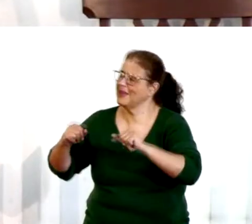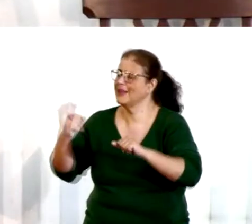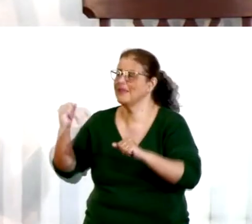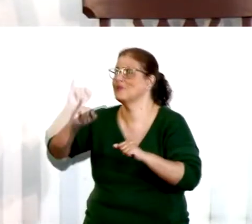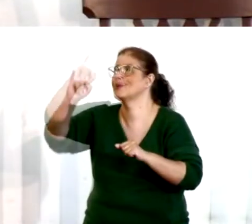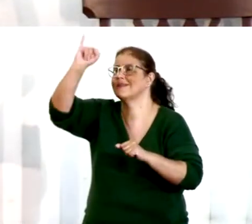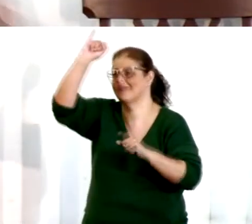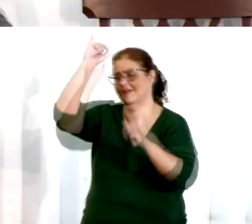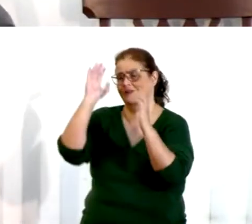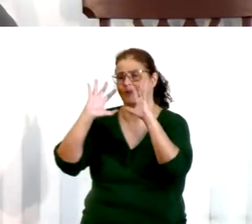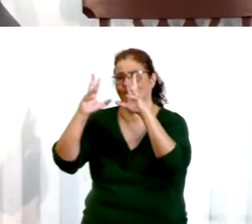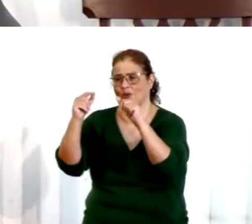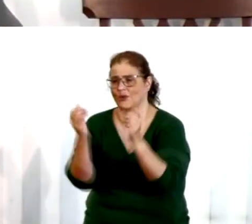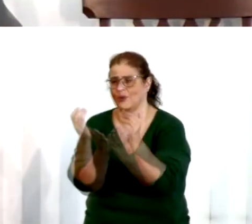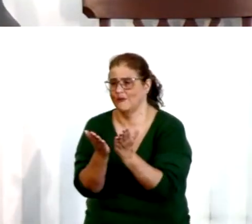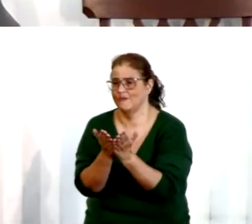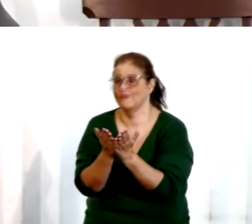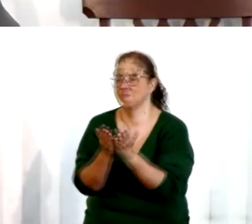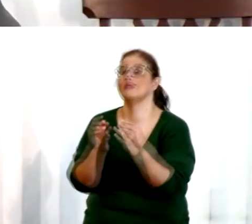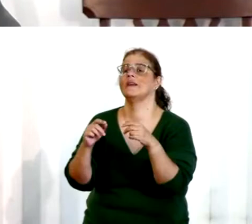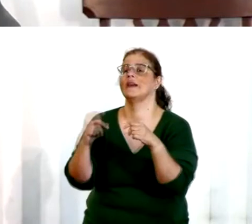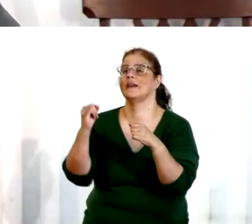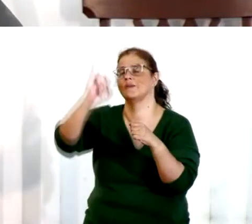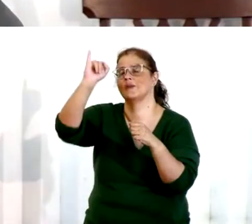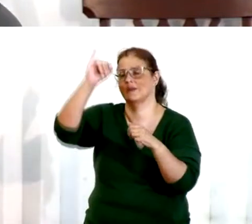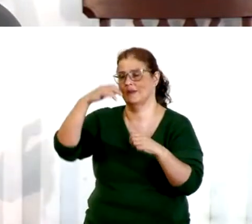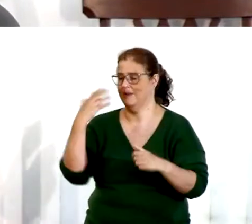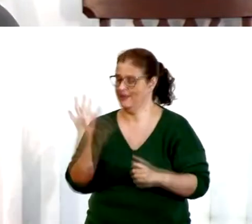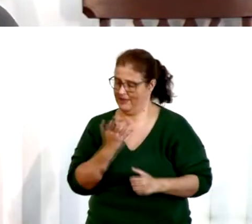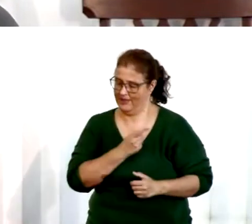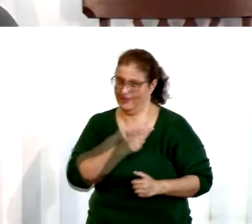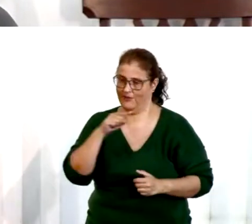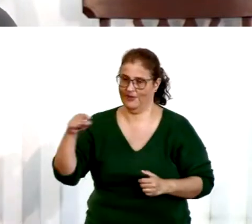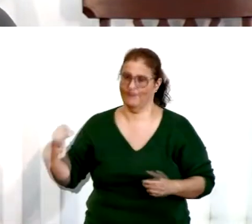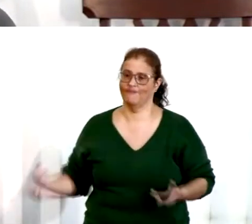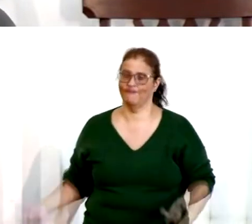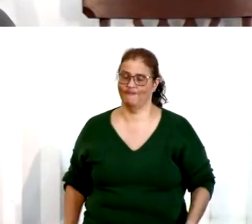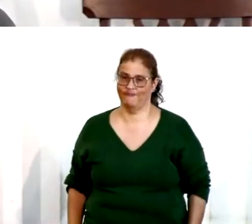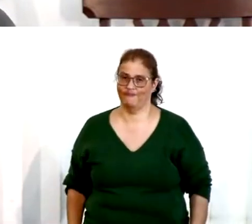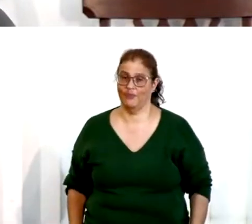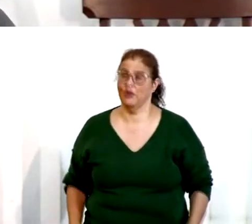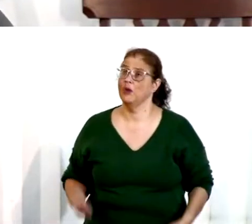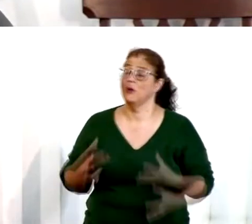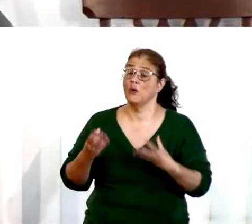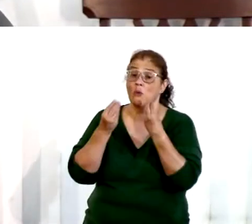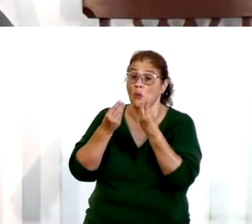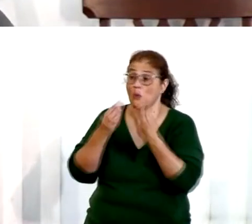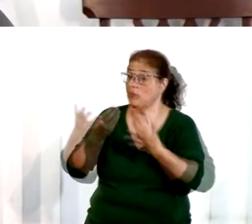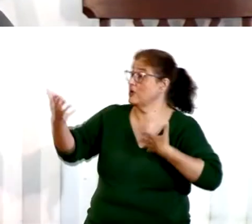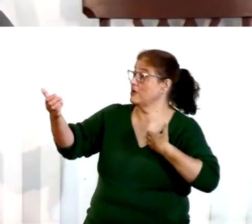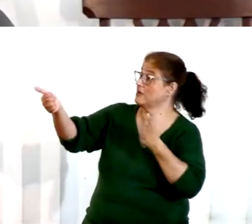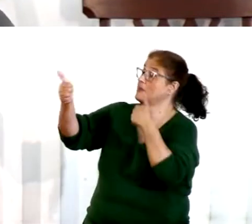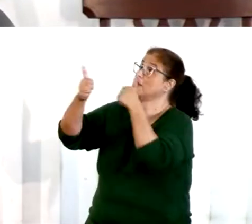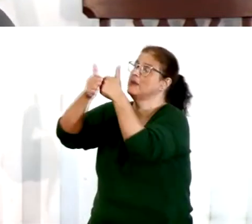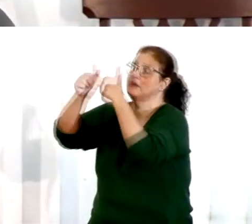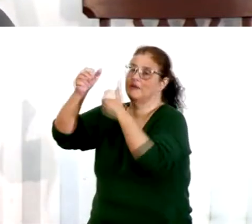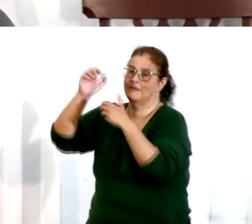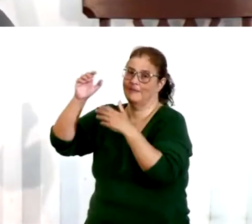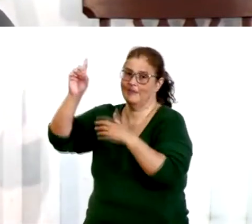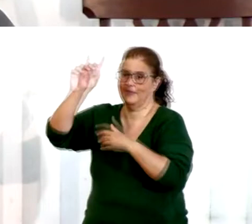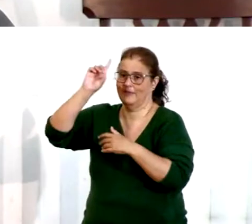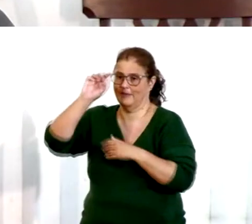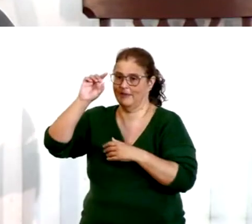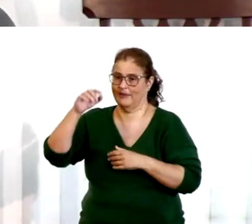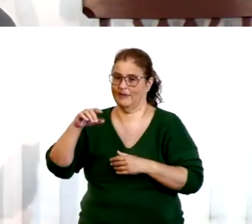vive é necessária para a salvação. Como que nós nos achegamos a Deus? Porque Ele se revelou.